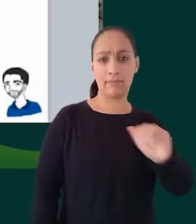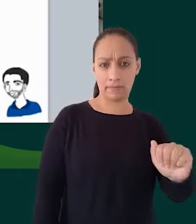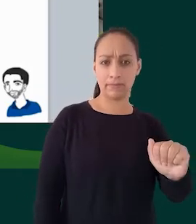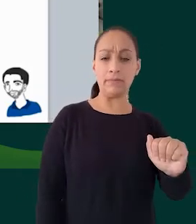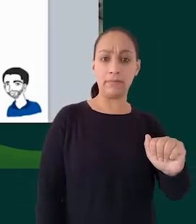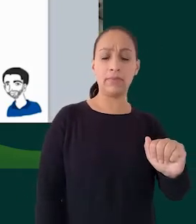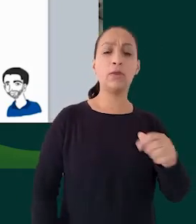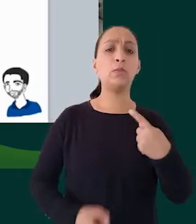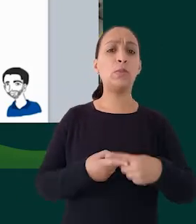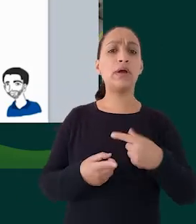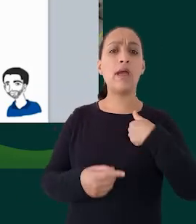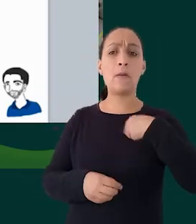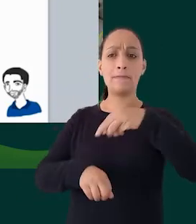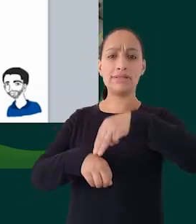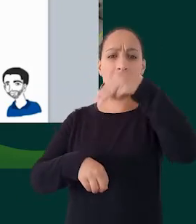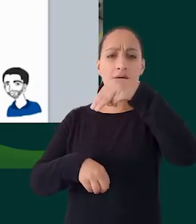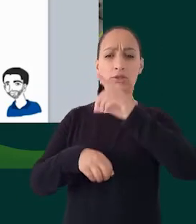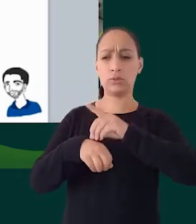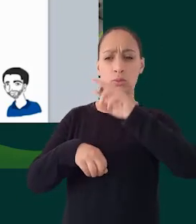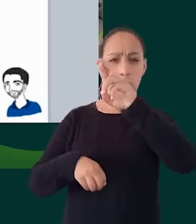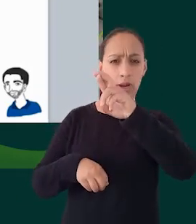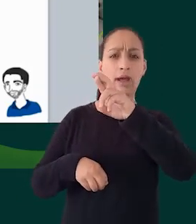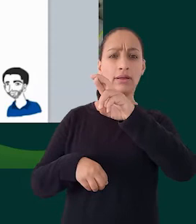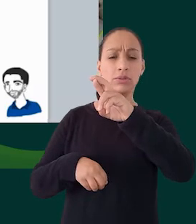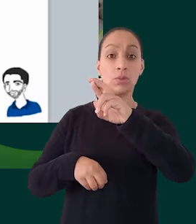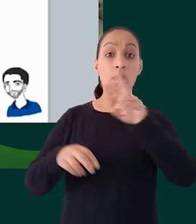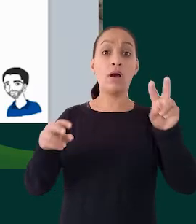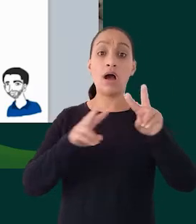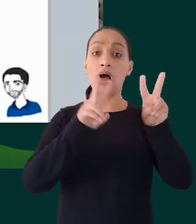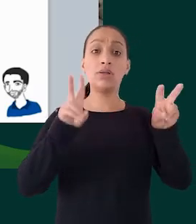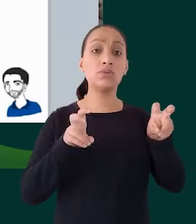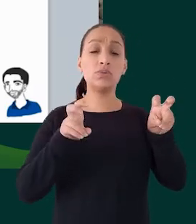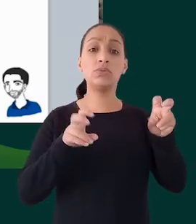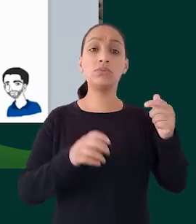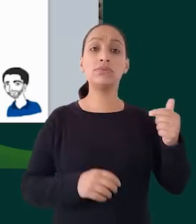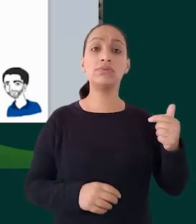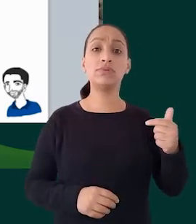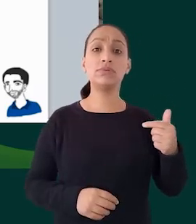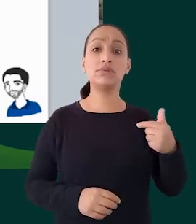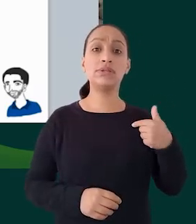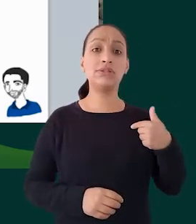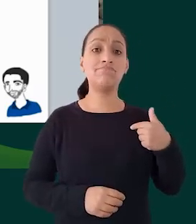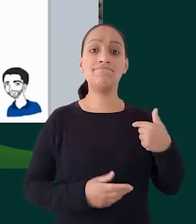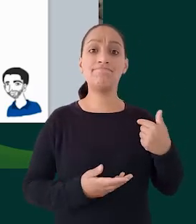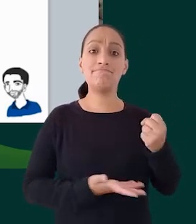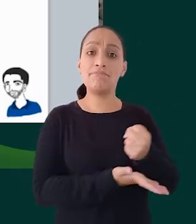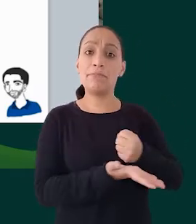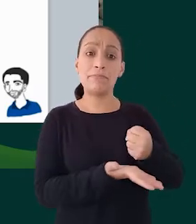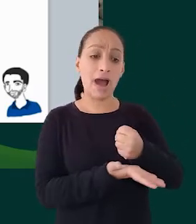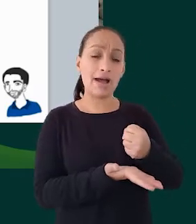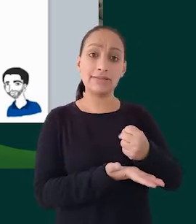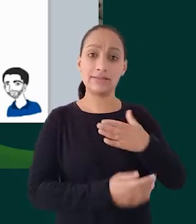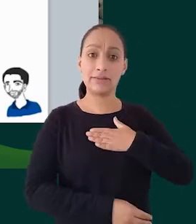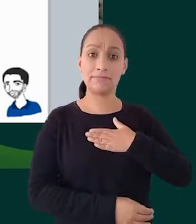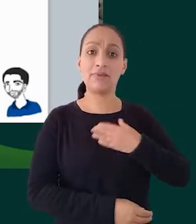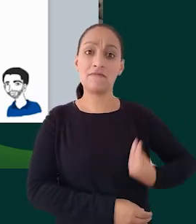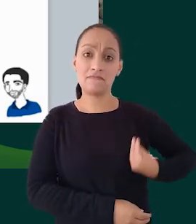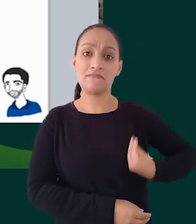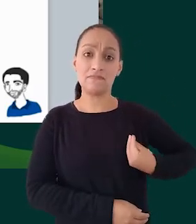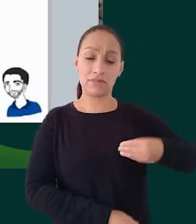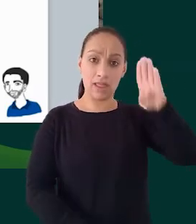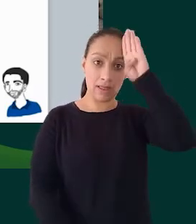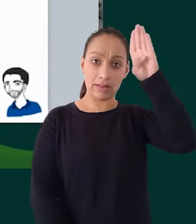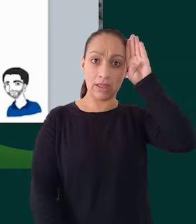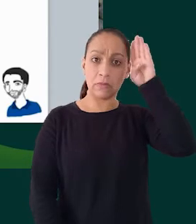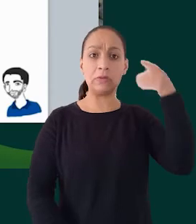meu doutorado, foram assuntos que permearam a minha vida acadêmica, né? Então, tanto